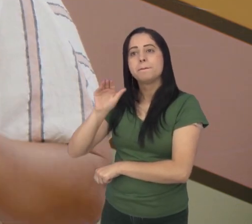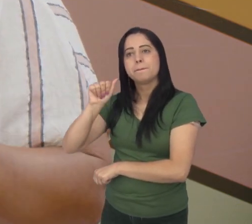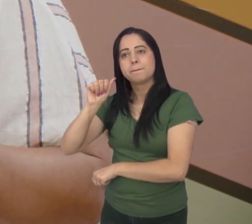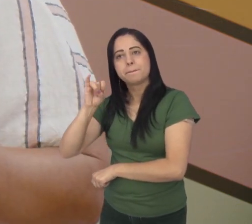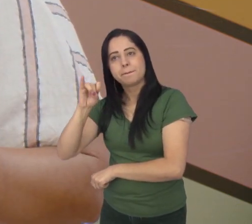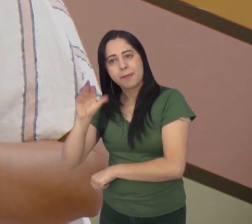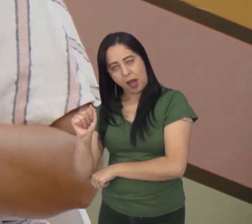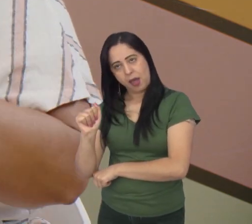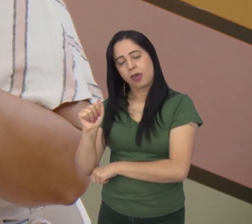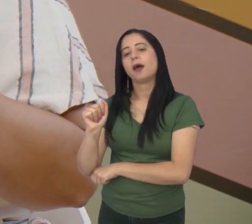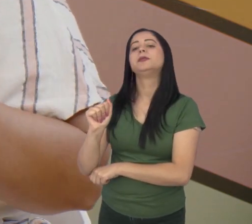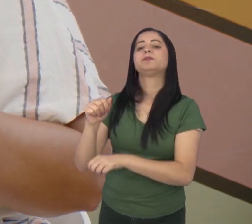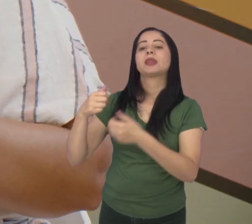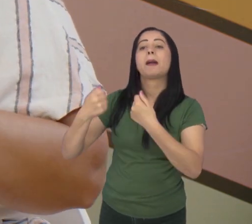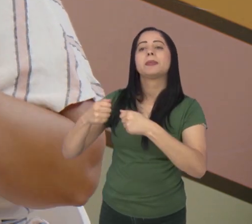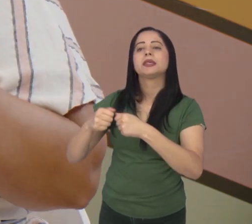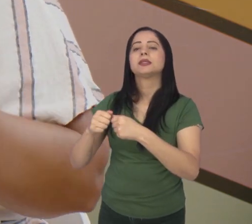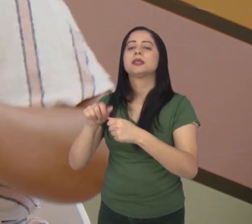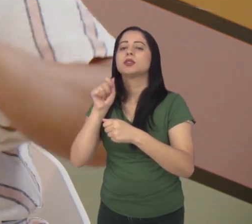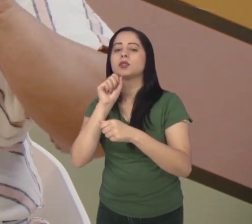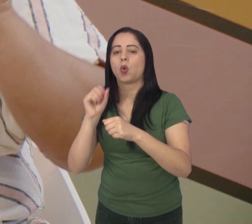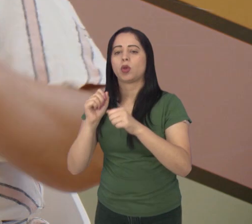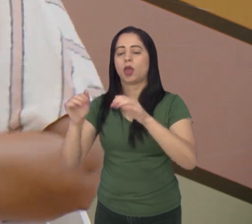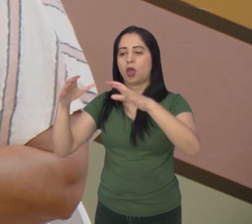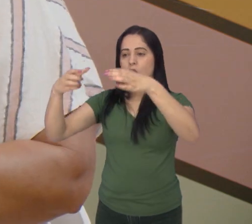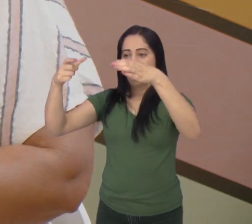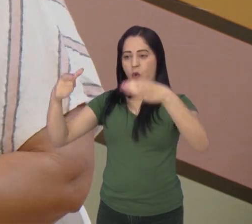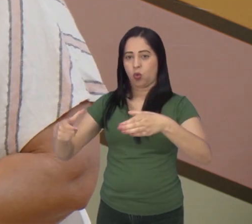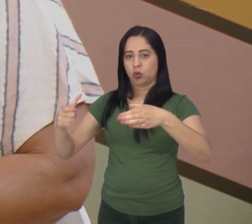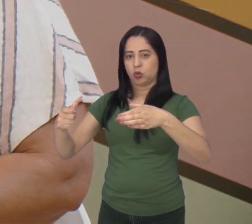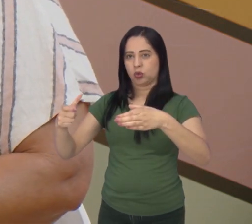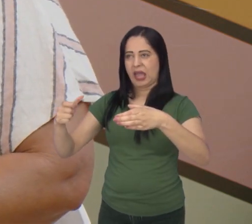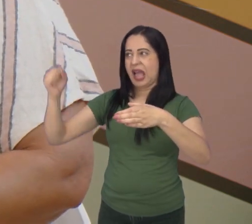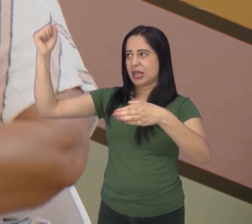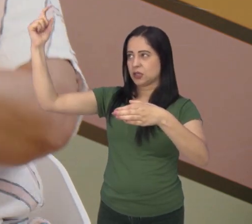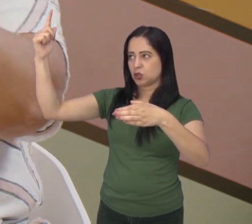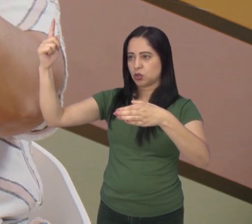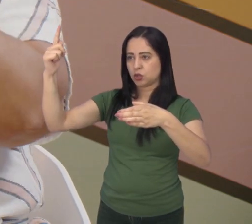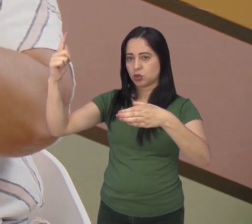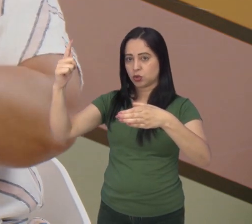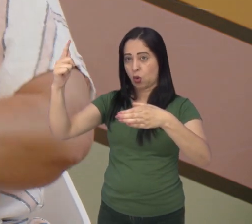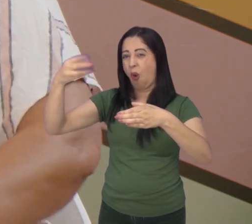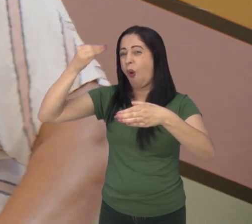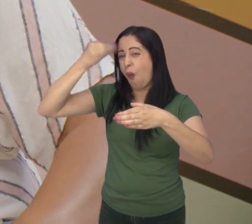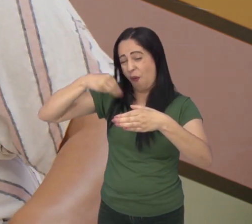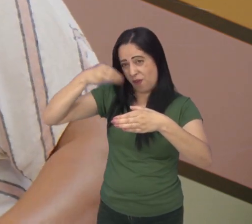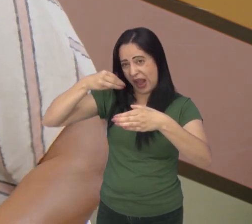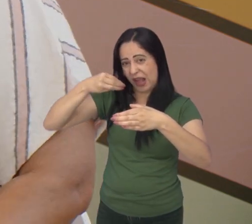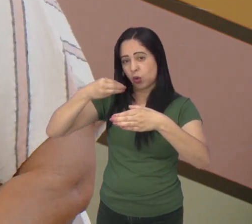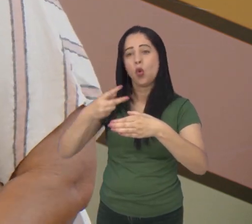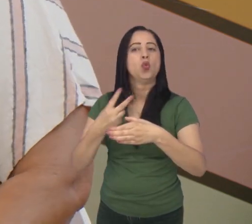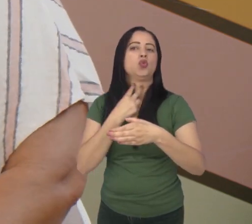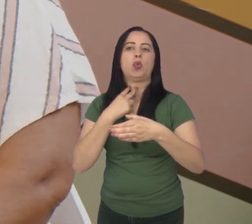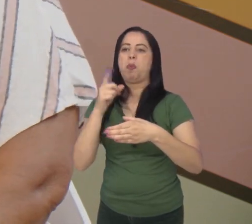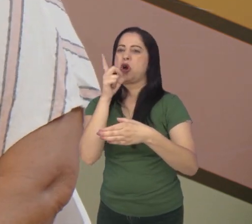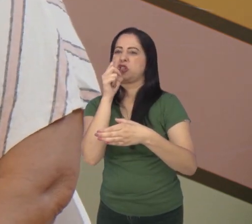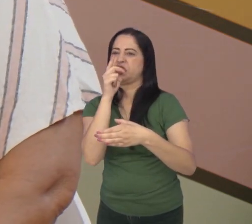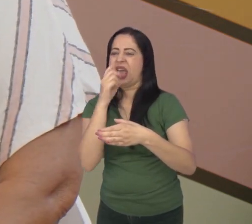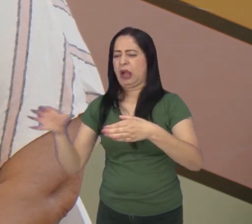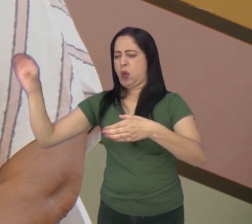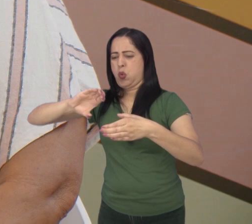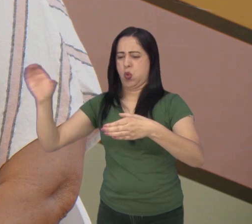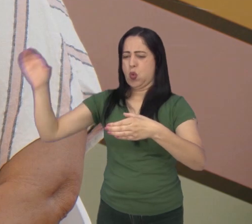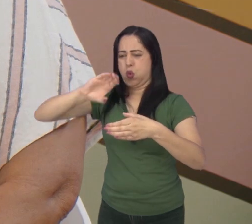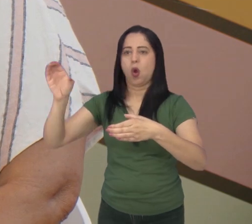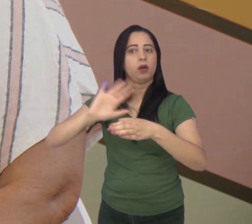bastante umidade. Samambaias também não gostam de água em excesso. Ela também precisa drenar a água, né? Então, é